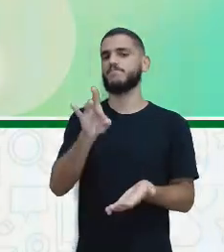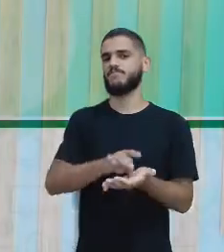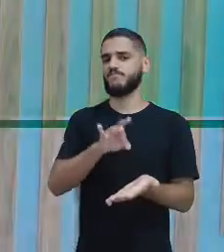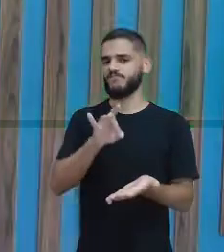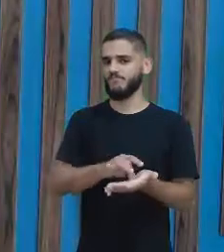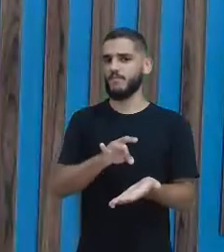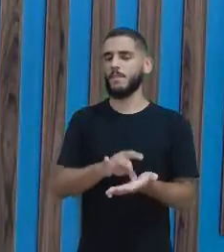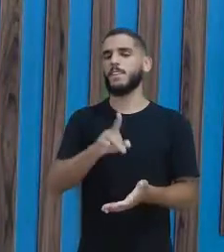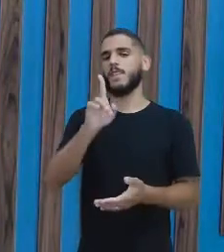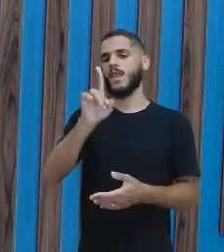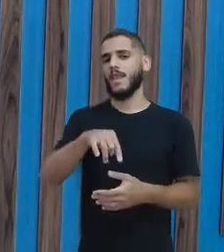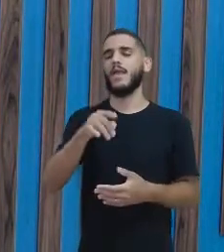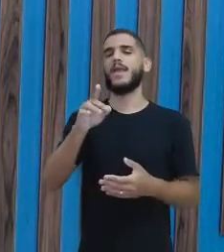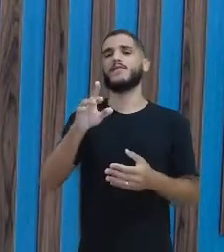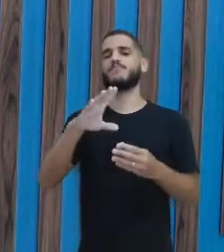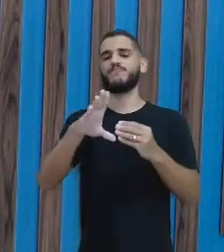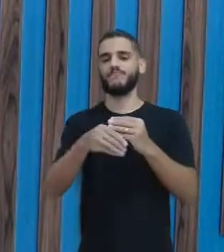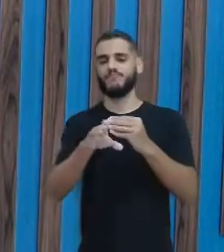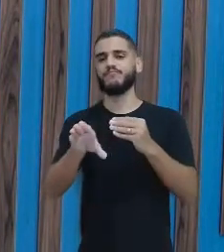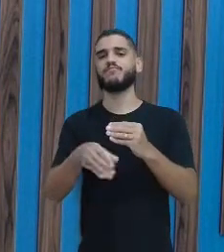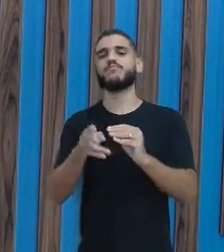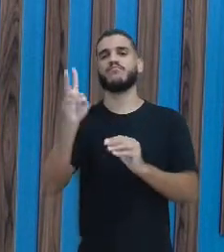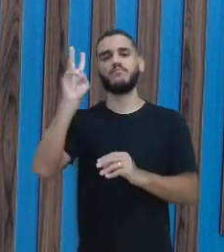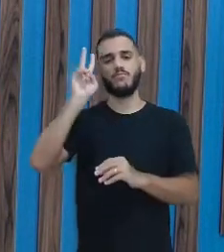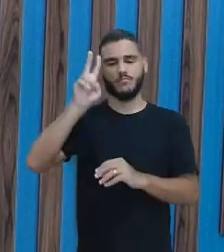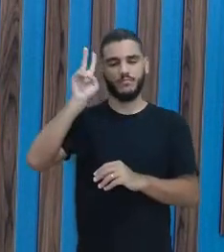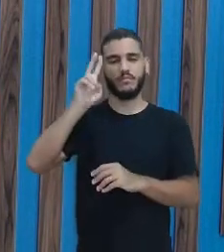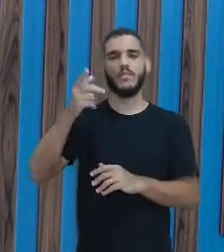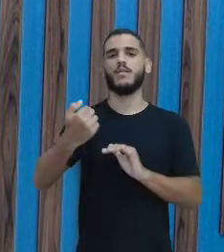reais, são elementos históricos,